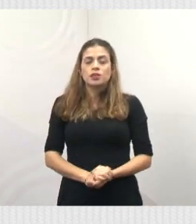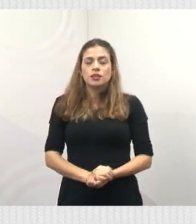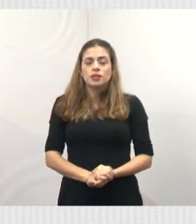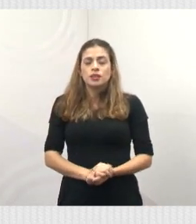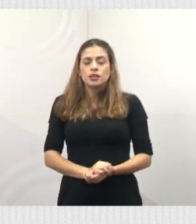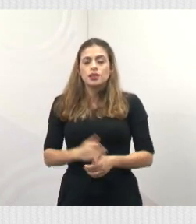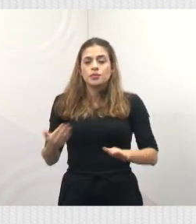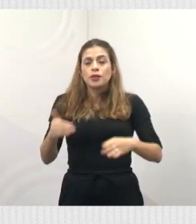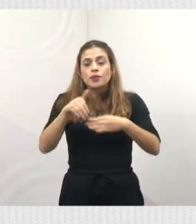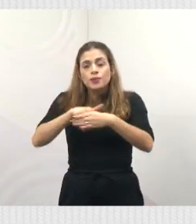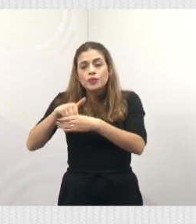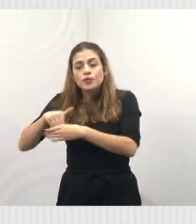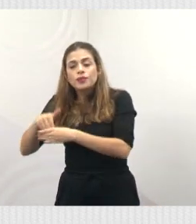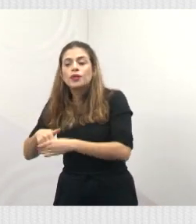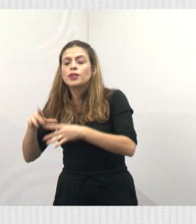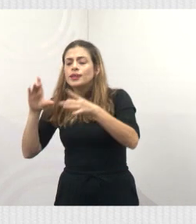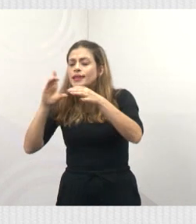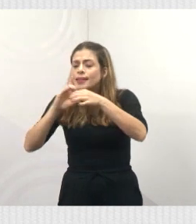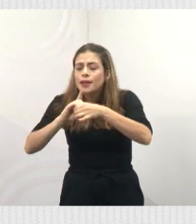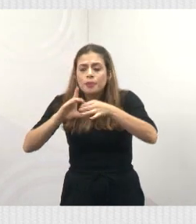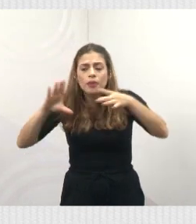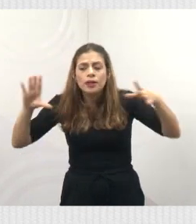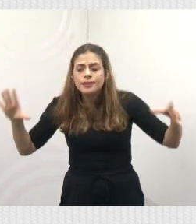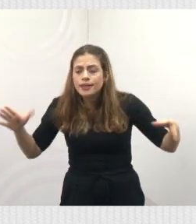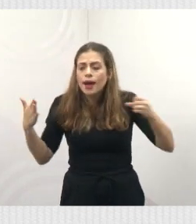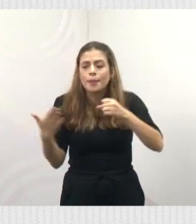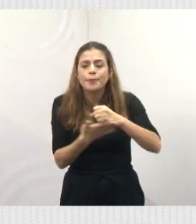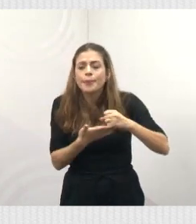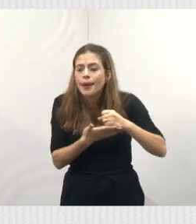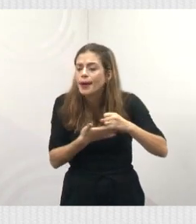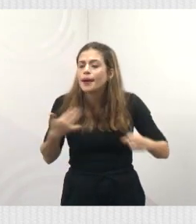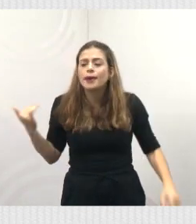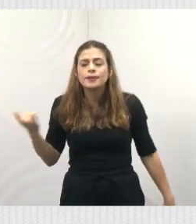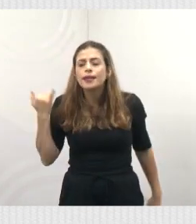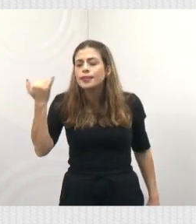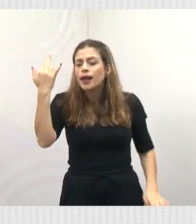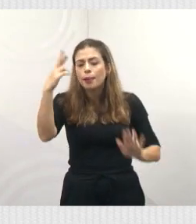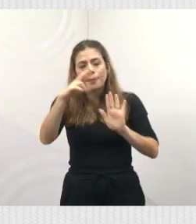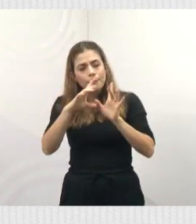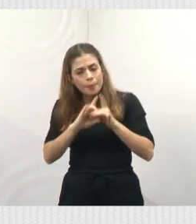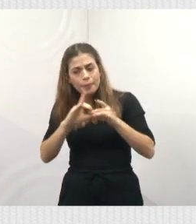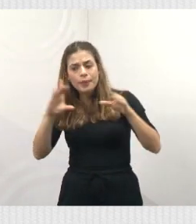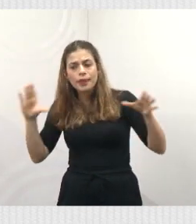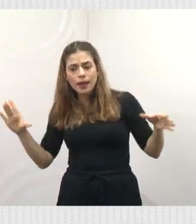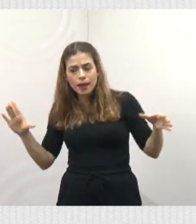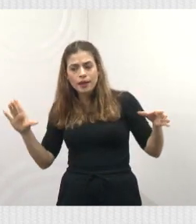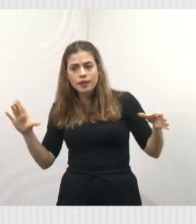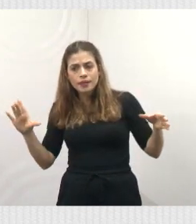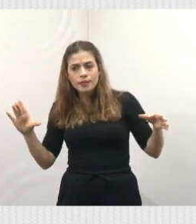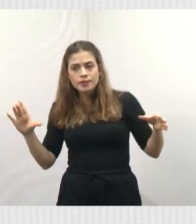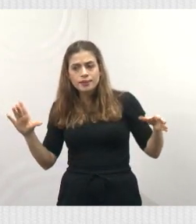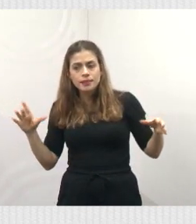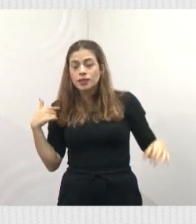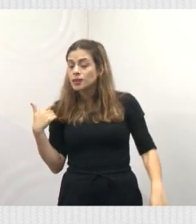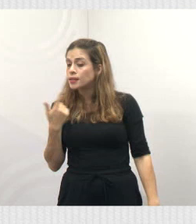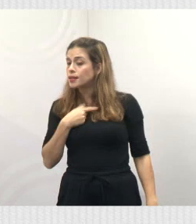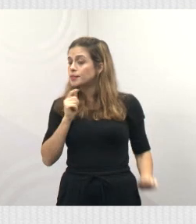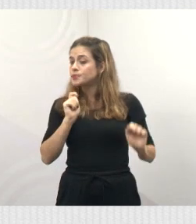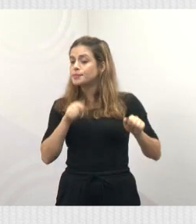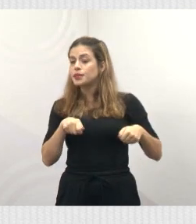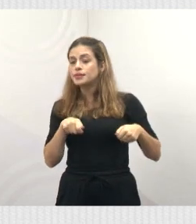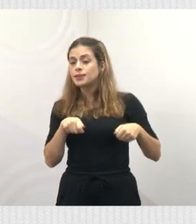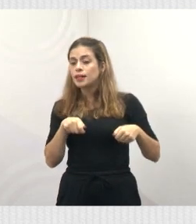do voto, isso faz parte de um valor fundamental no regime democrático republicano. E não vamos permitir que